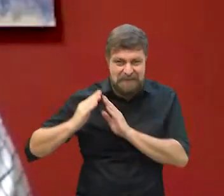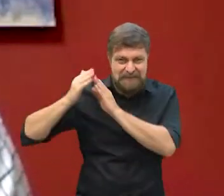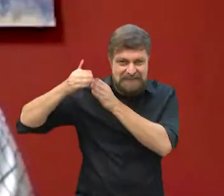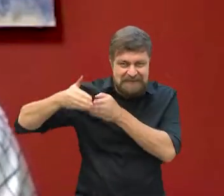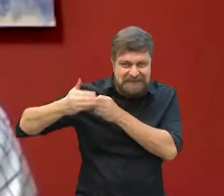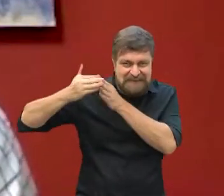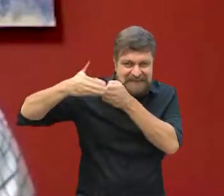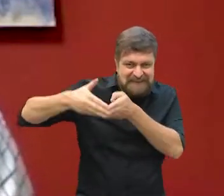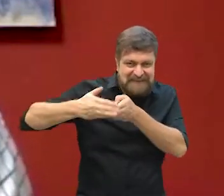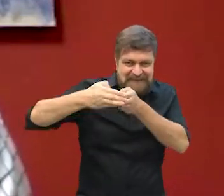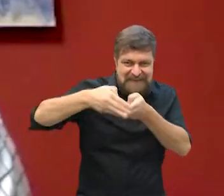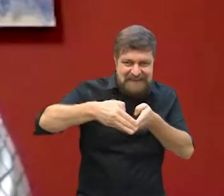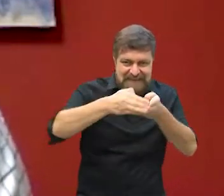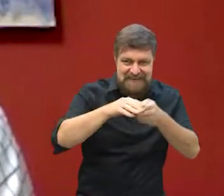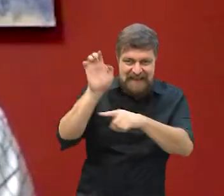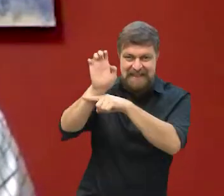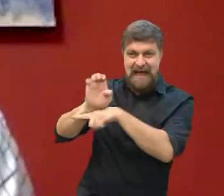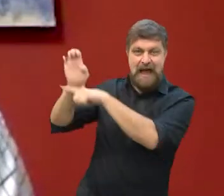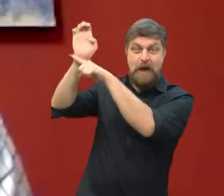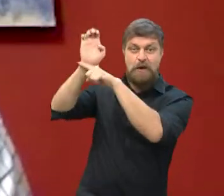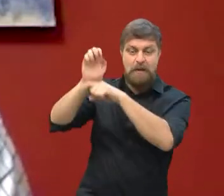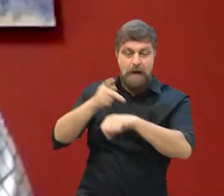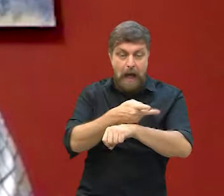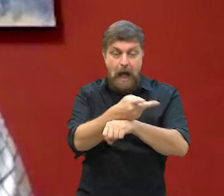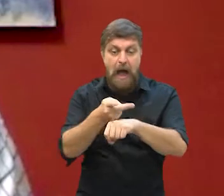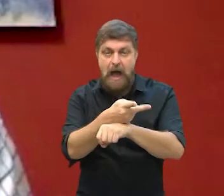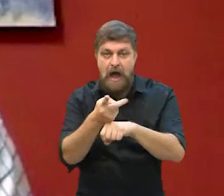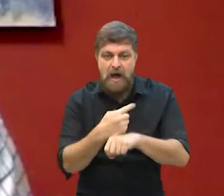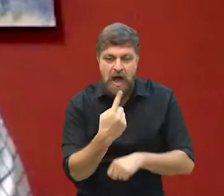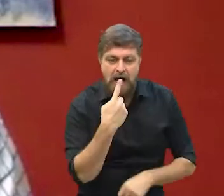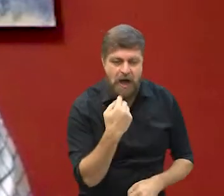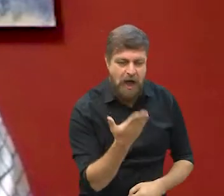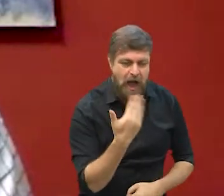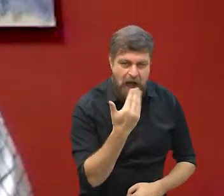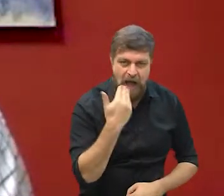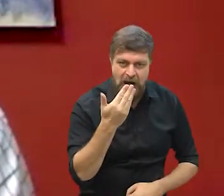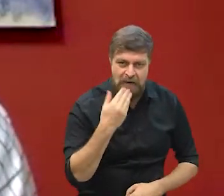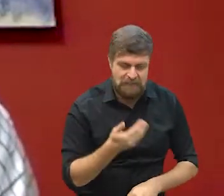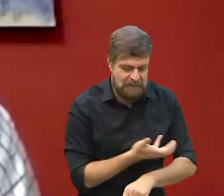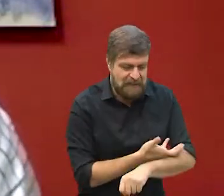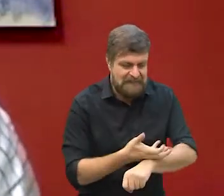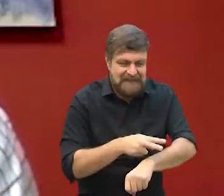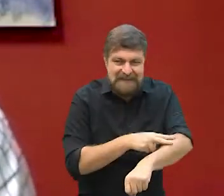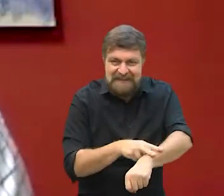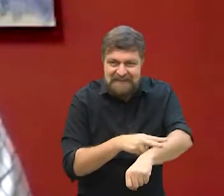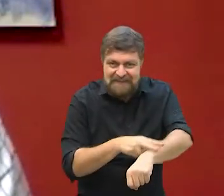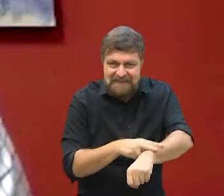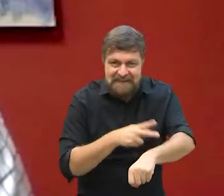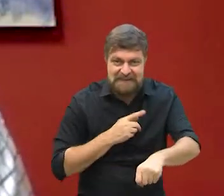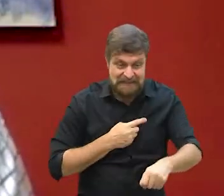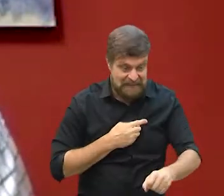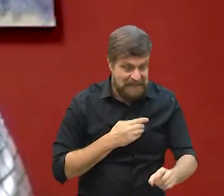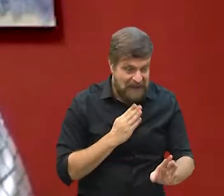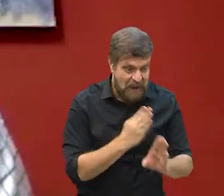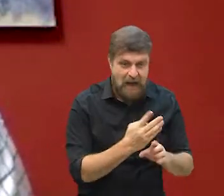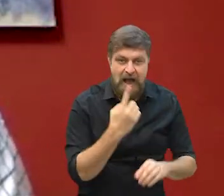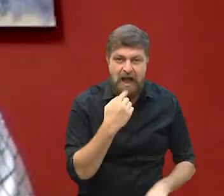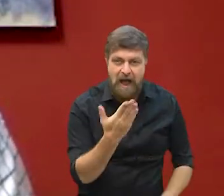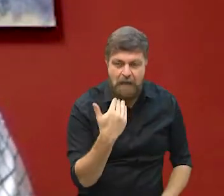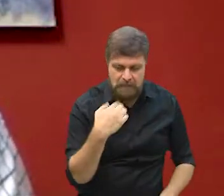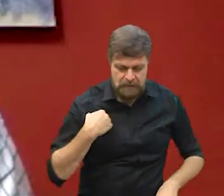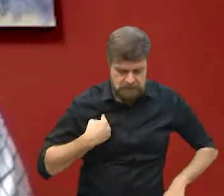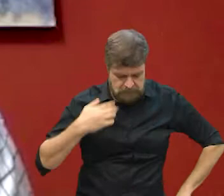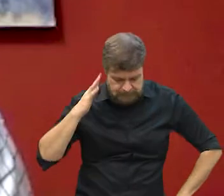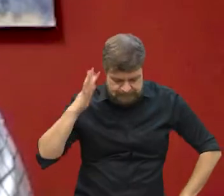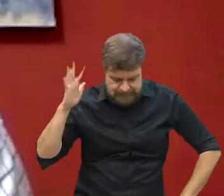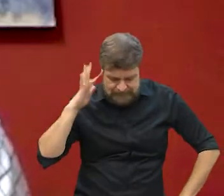eles saíram, os europeus saíram, né, em busca de especiarias, entre elas as pimentas. Então, isso era muito claro. A gente